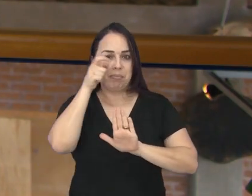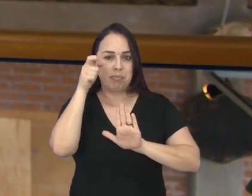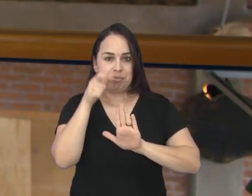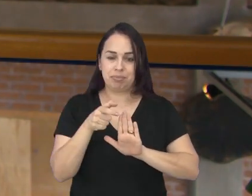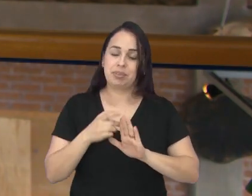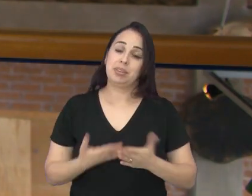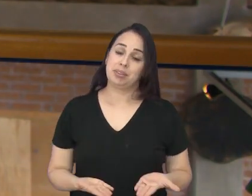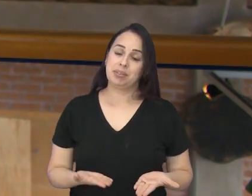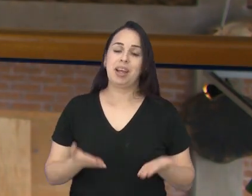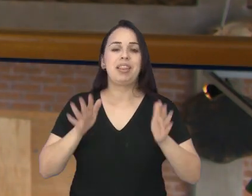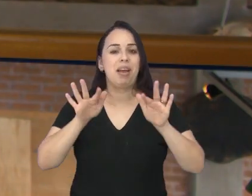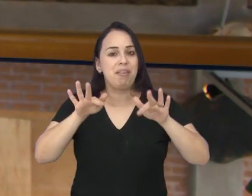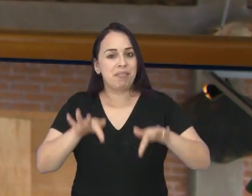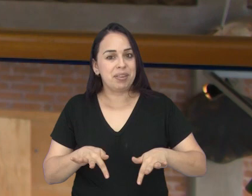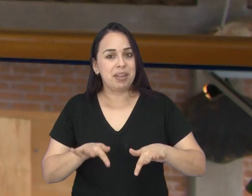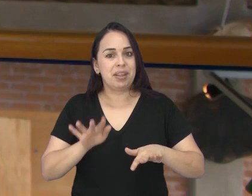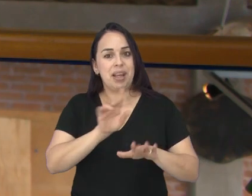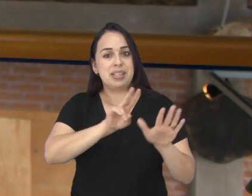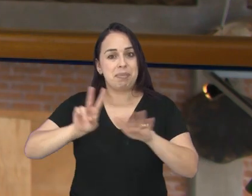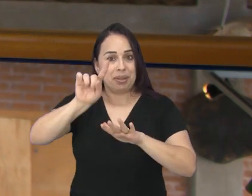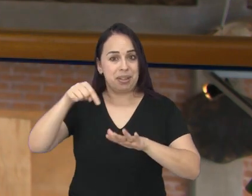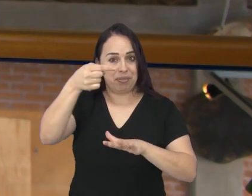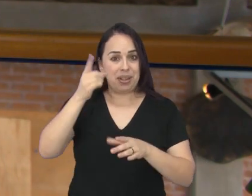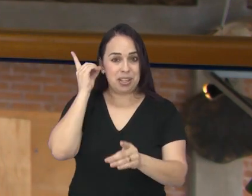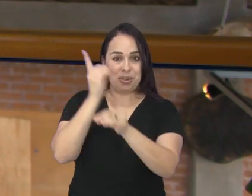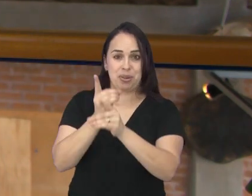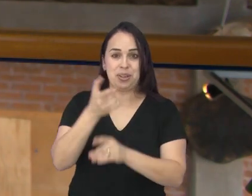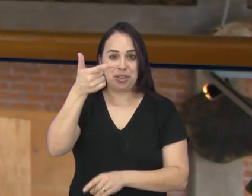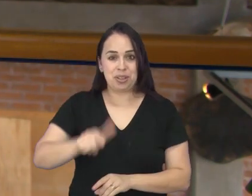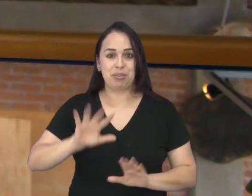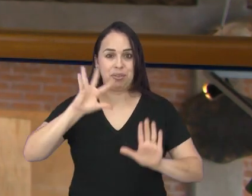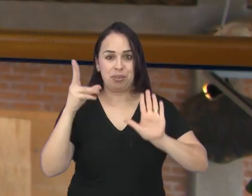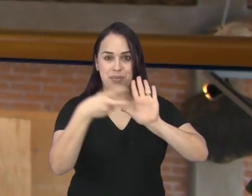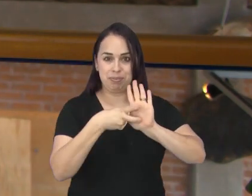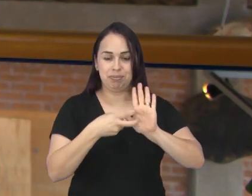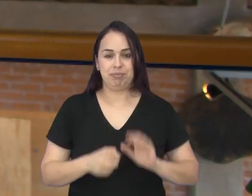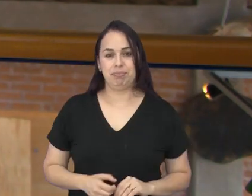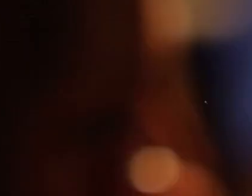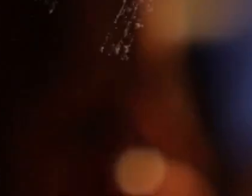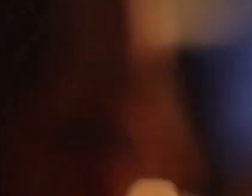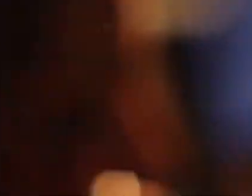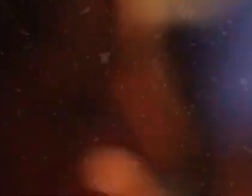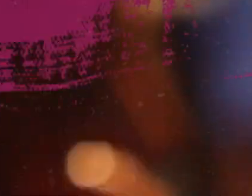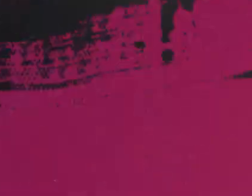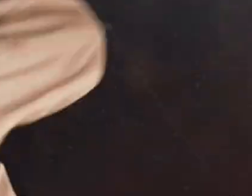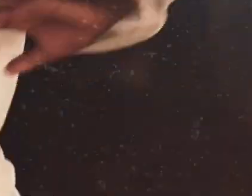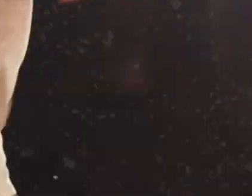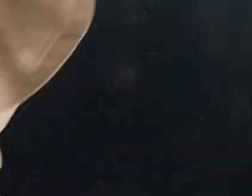você assistir. Bom, por enquanto é isso. Até a próxima semana, no próximo Conexão Cultura.